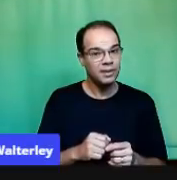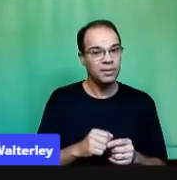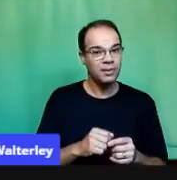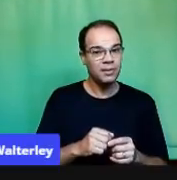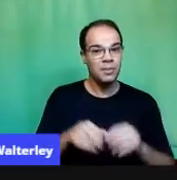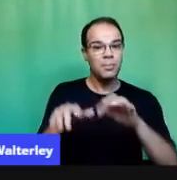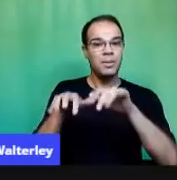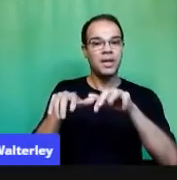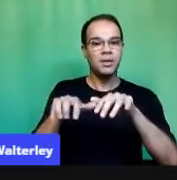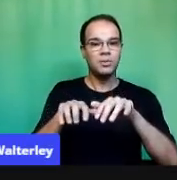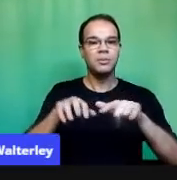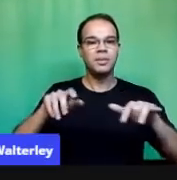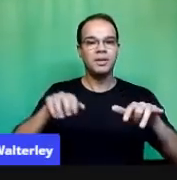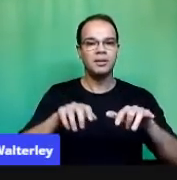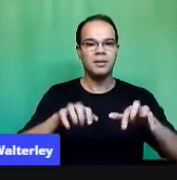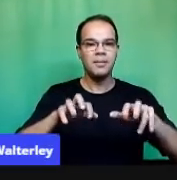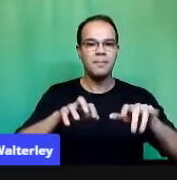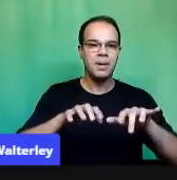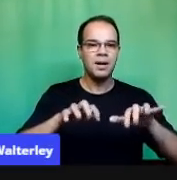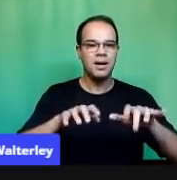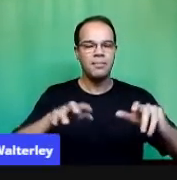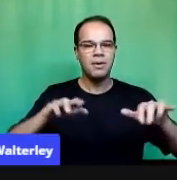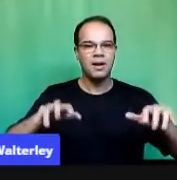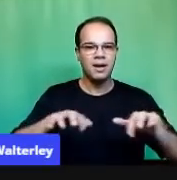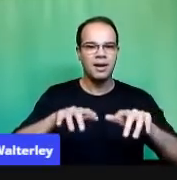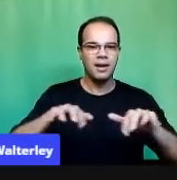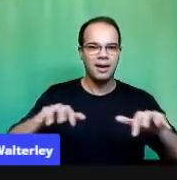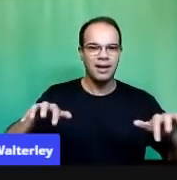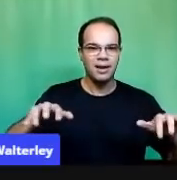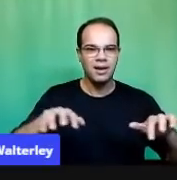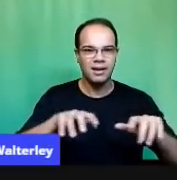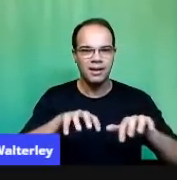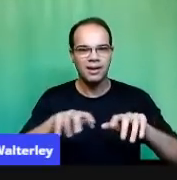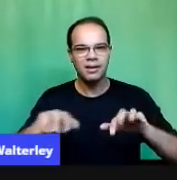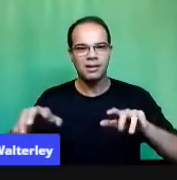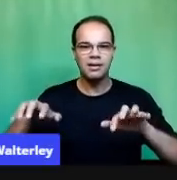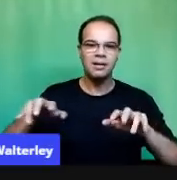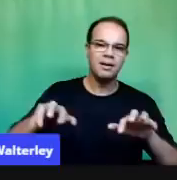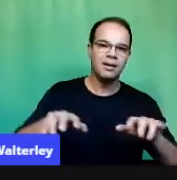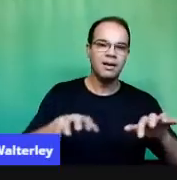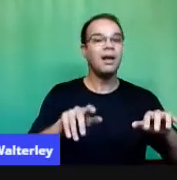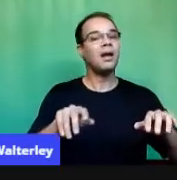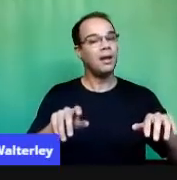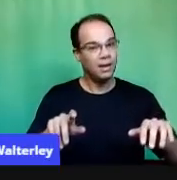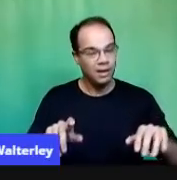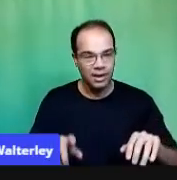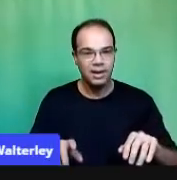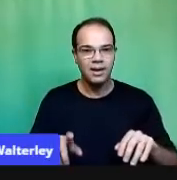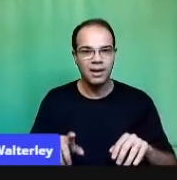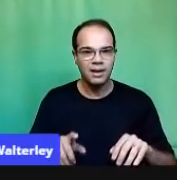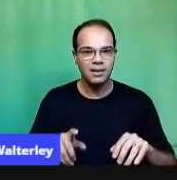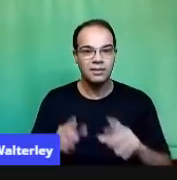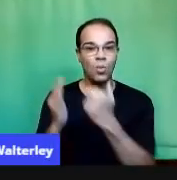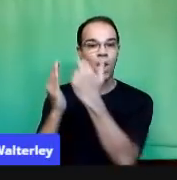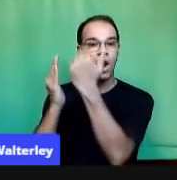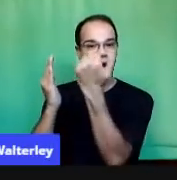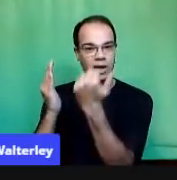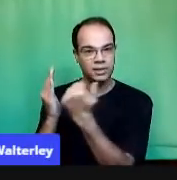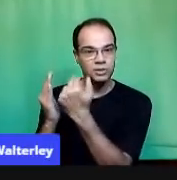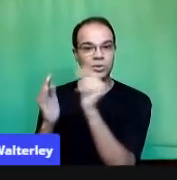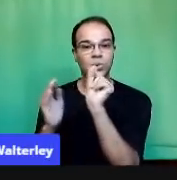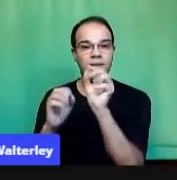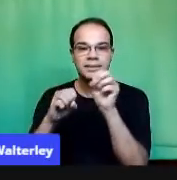arte, ela servia para preparar a mulher para a educação paternalista,